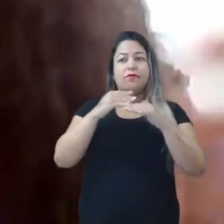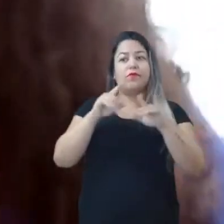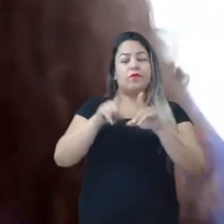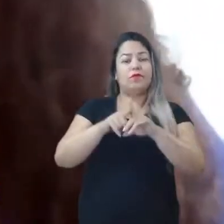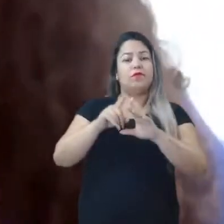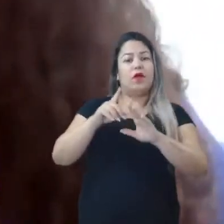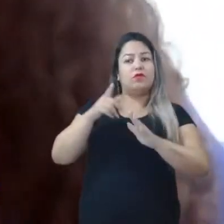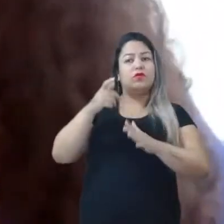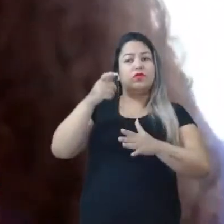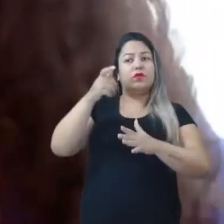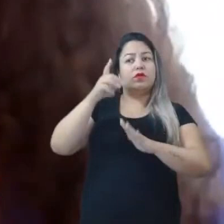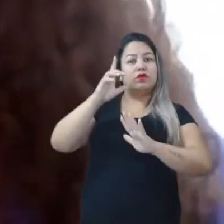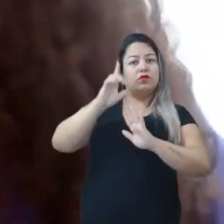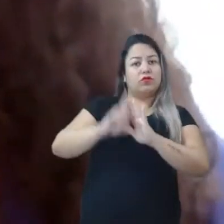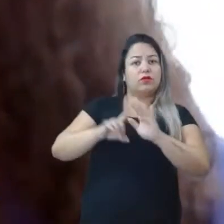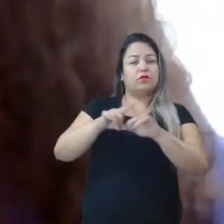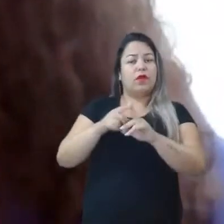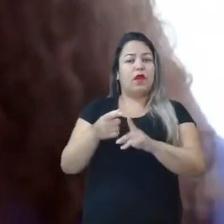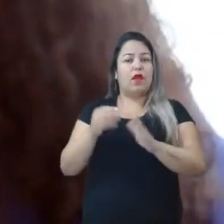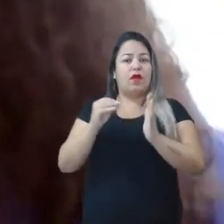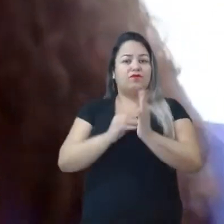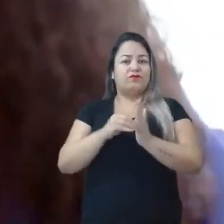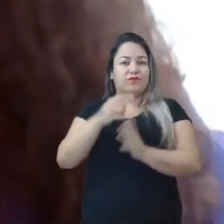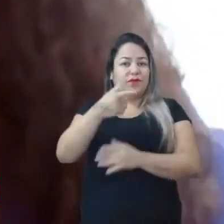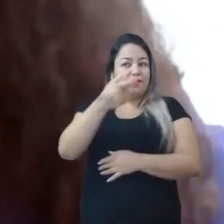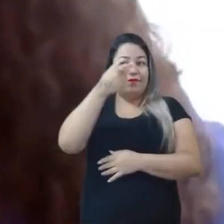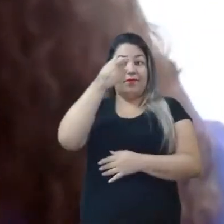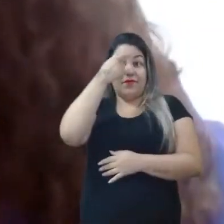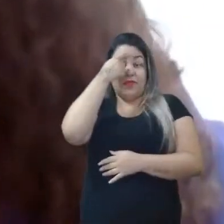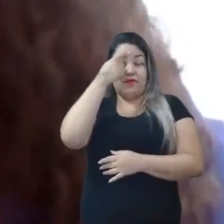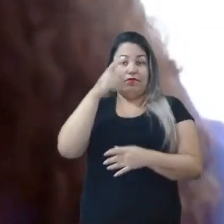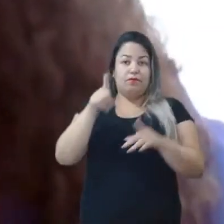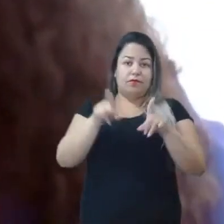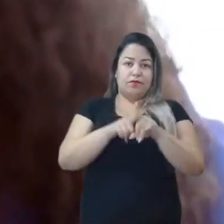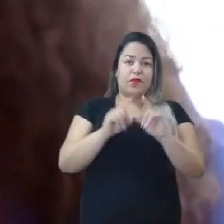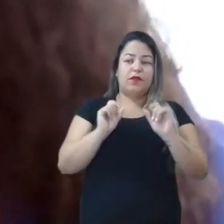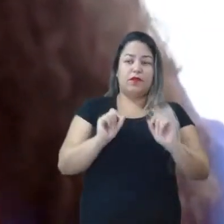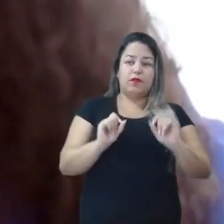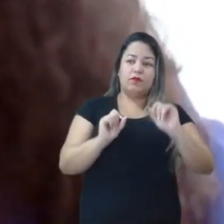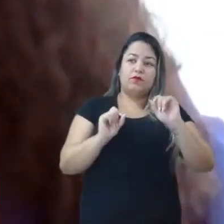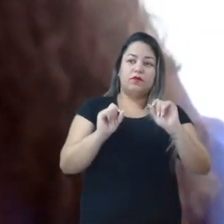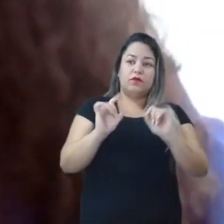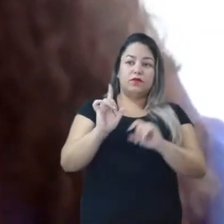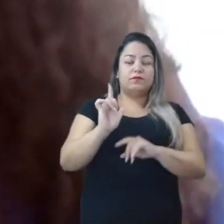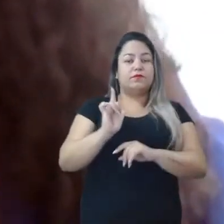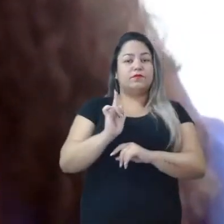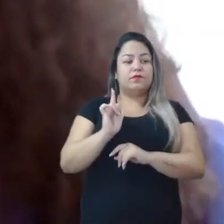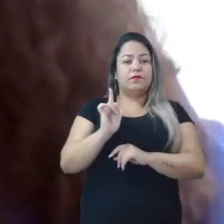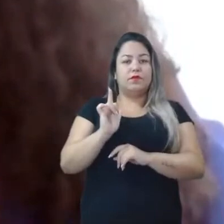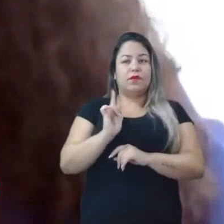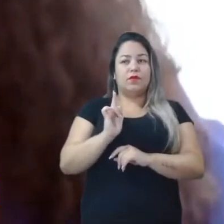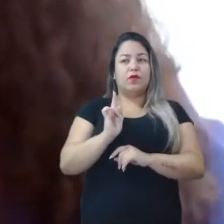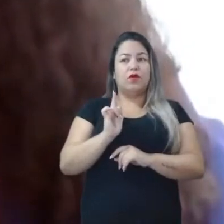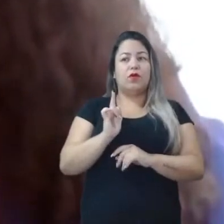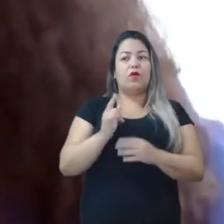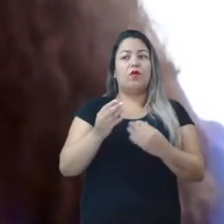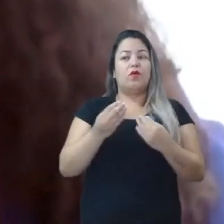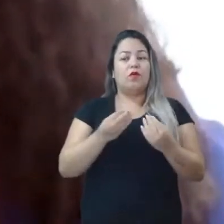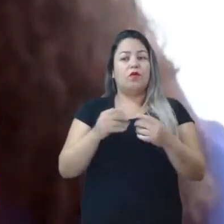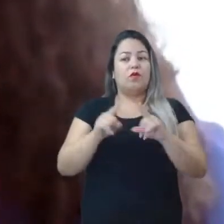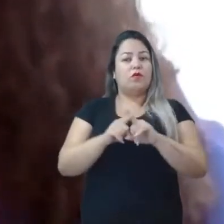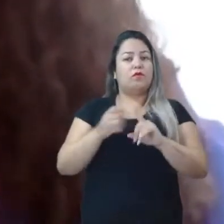direitos, a própria falta de conscientização, né, é um dos pontos que eu também destaco aqui como um dos